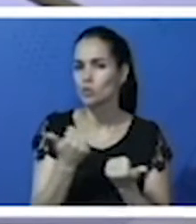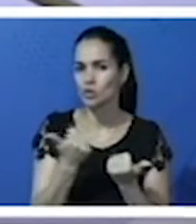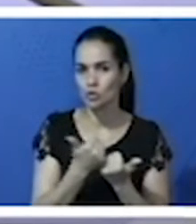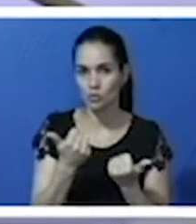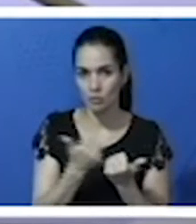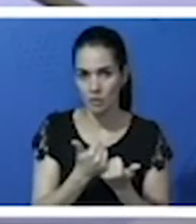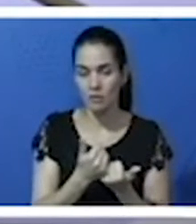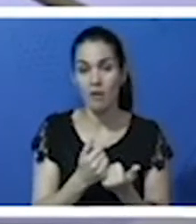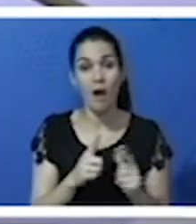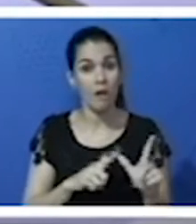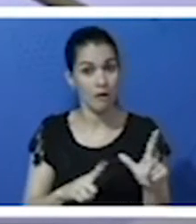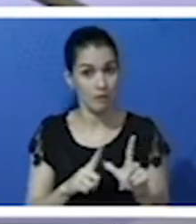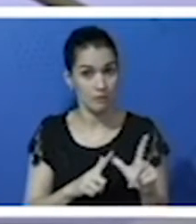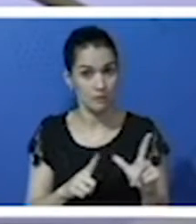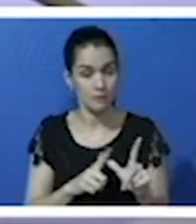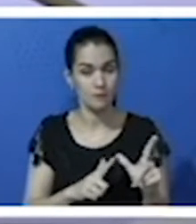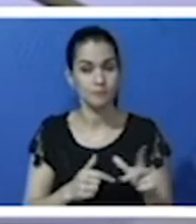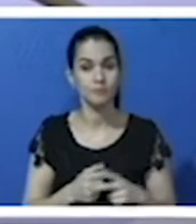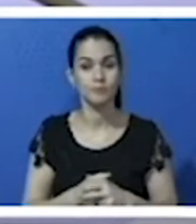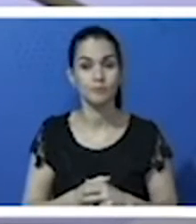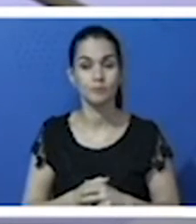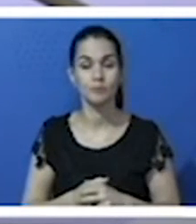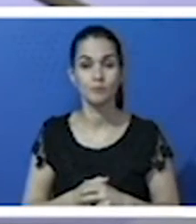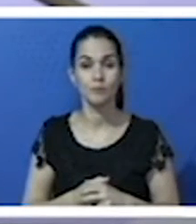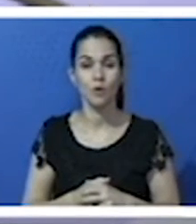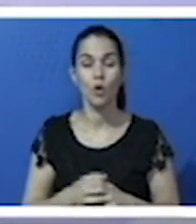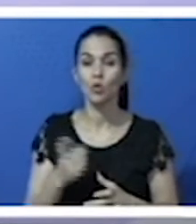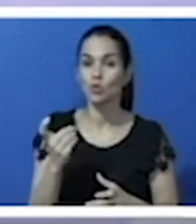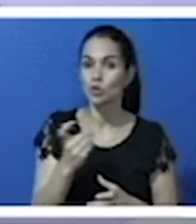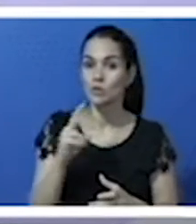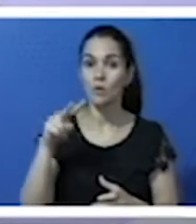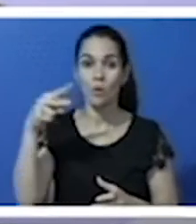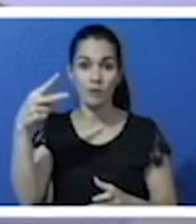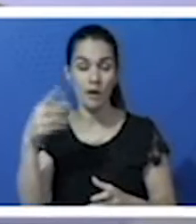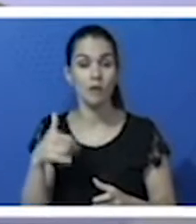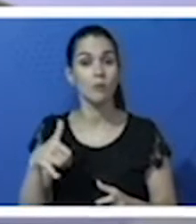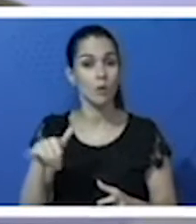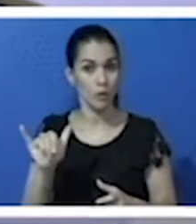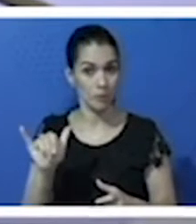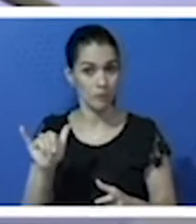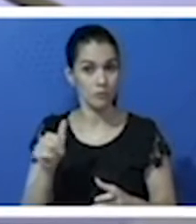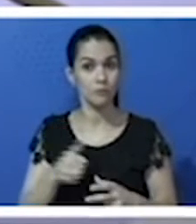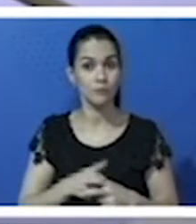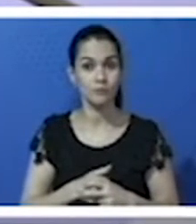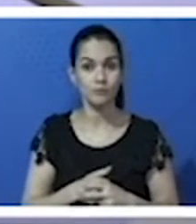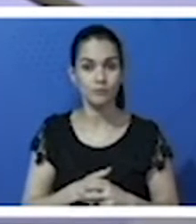né? No caso é o x quadrado pelo y.